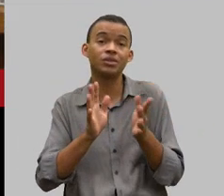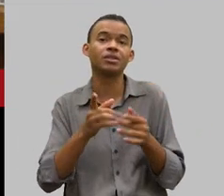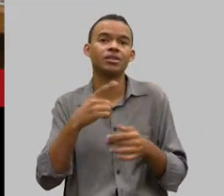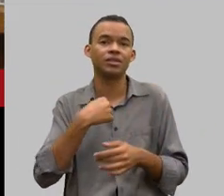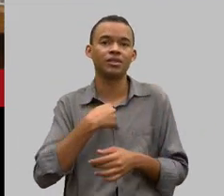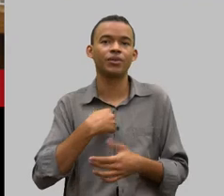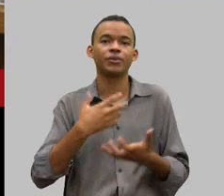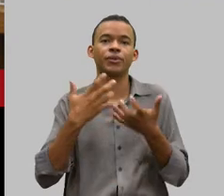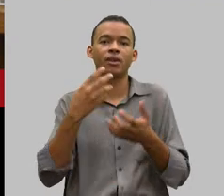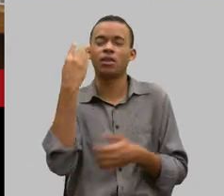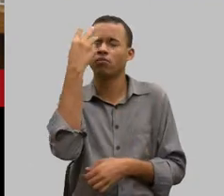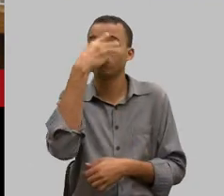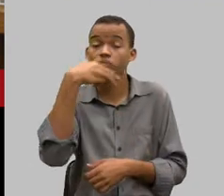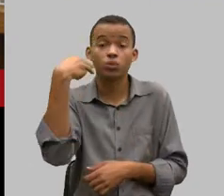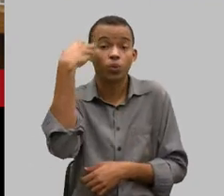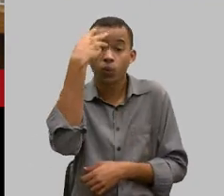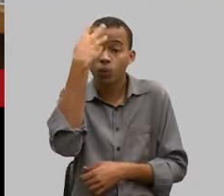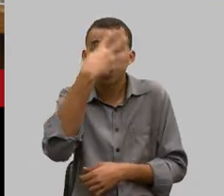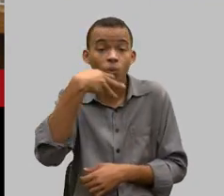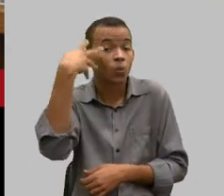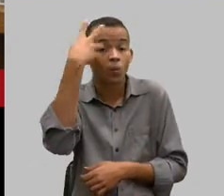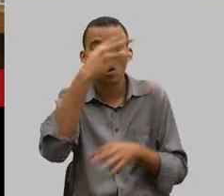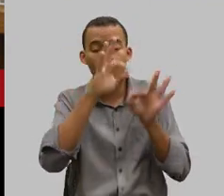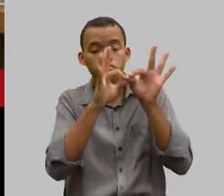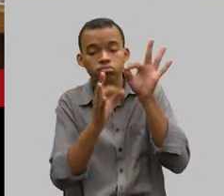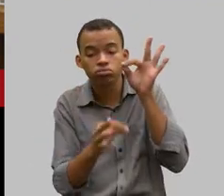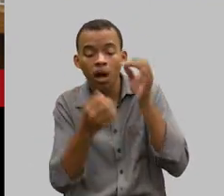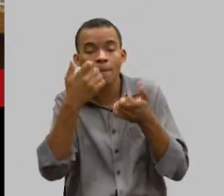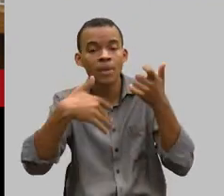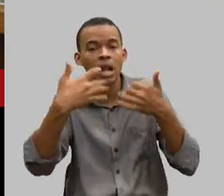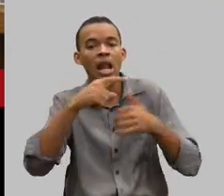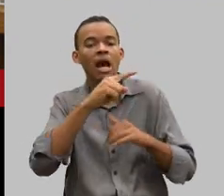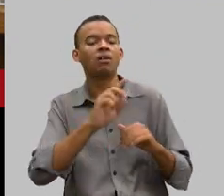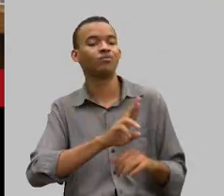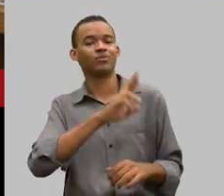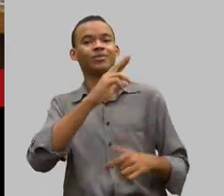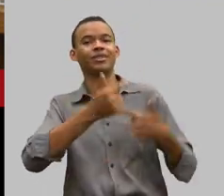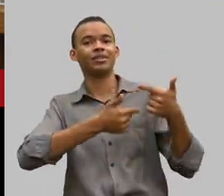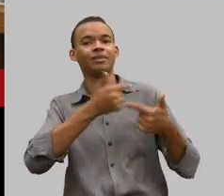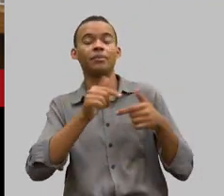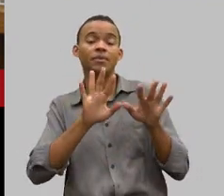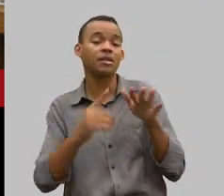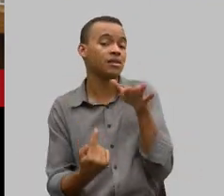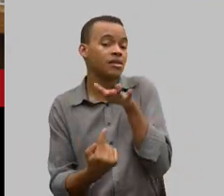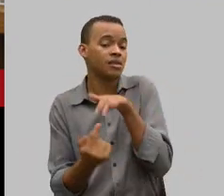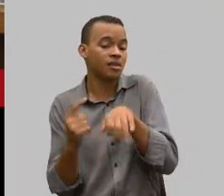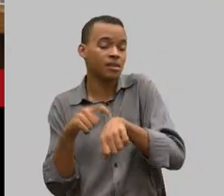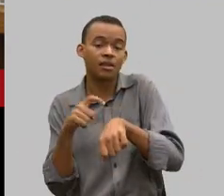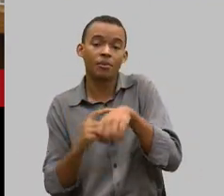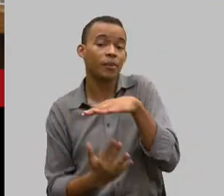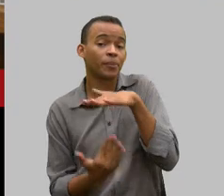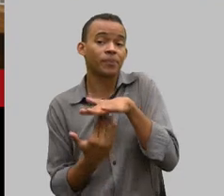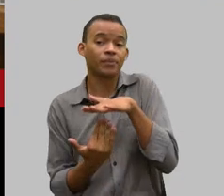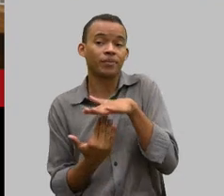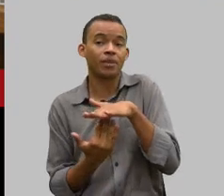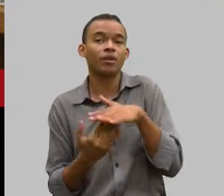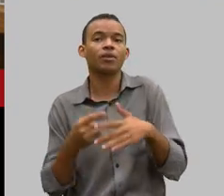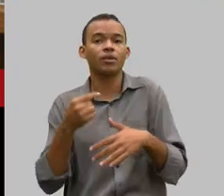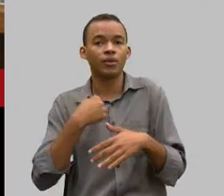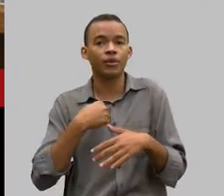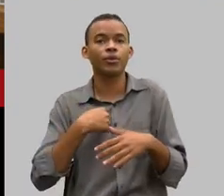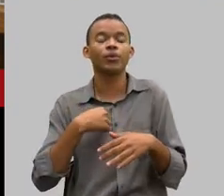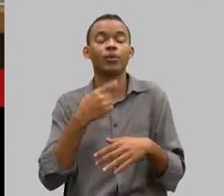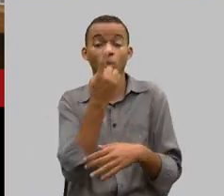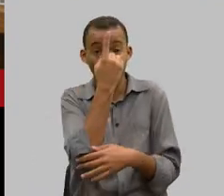4 horas para falar tudo que a Casa Civil vem fazendo mas infelizmente o tempo não é possível e eu terminei falando